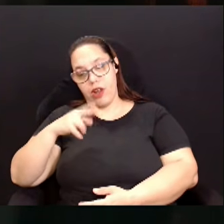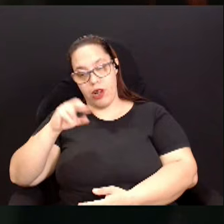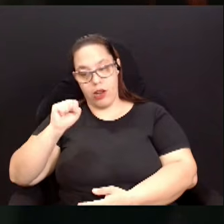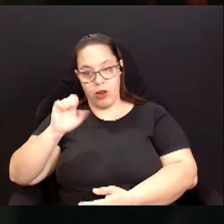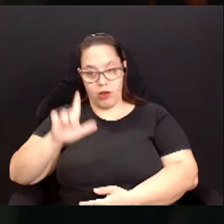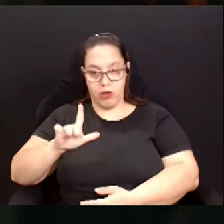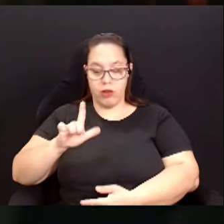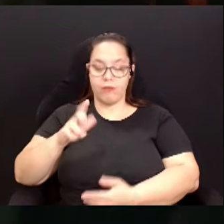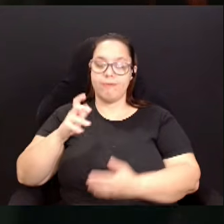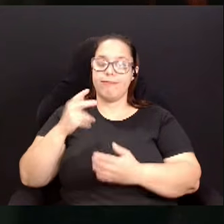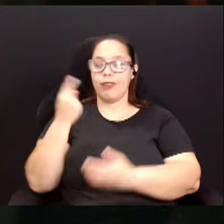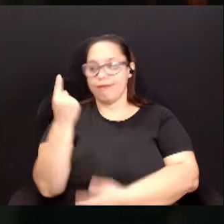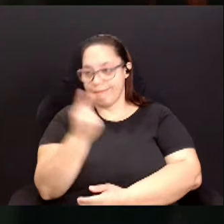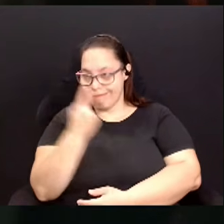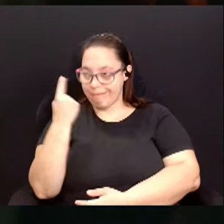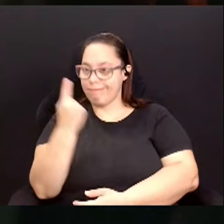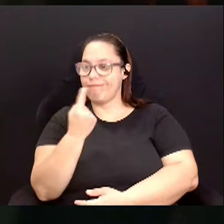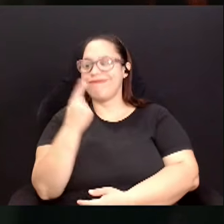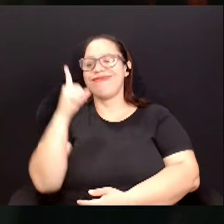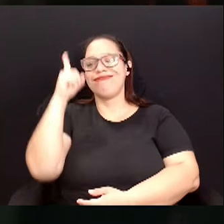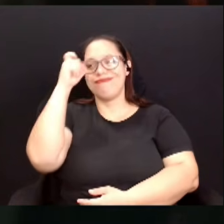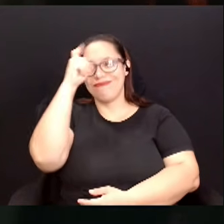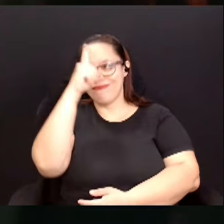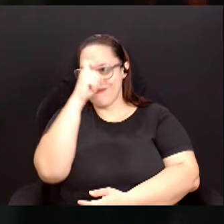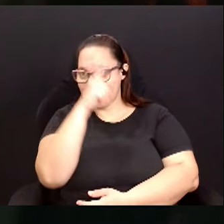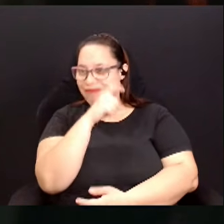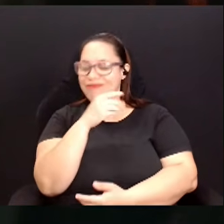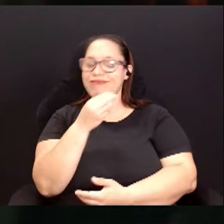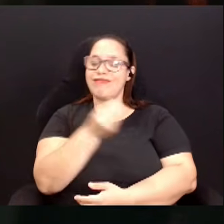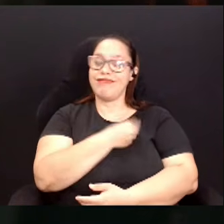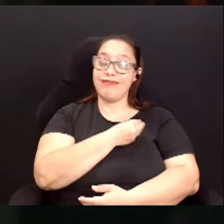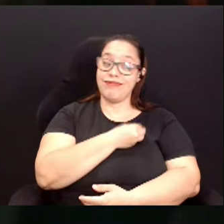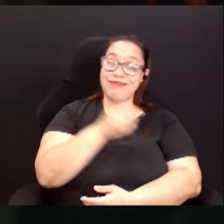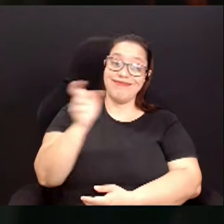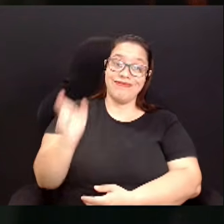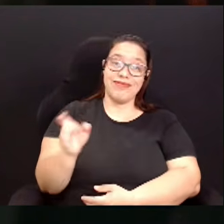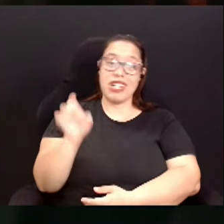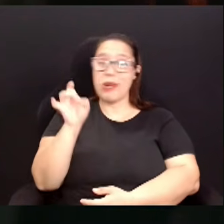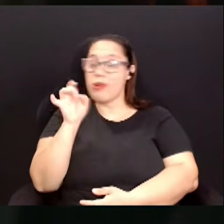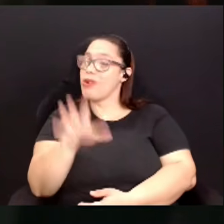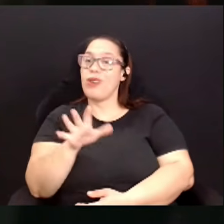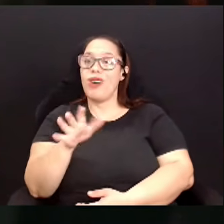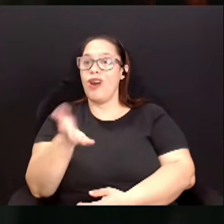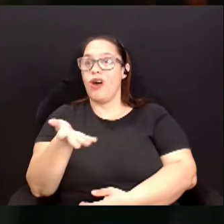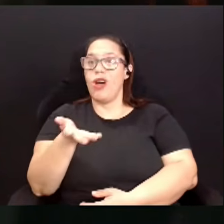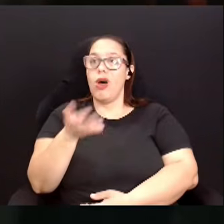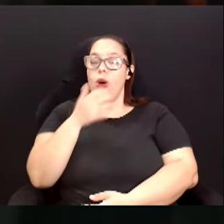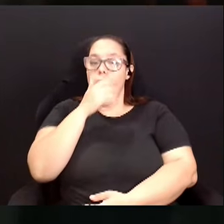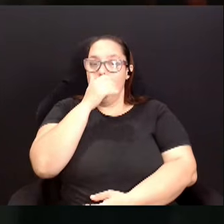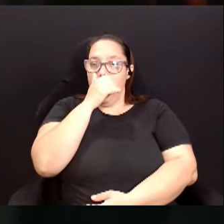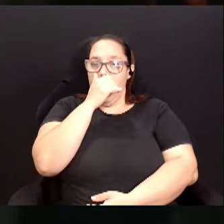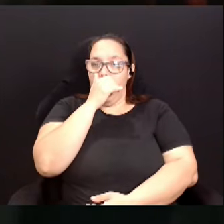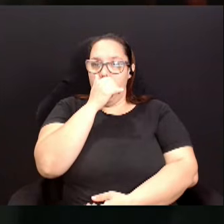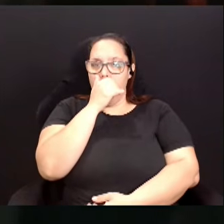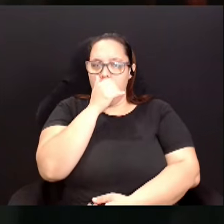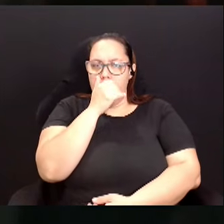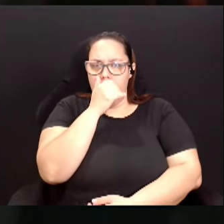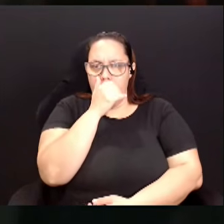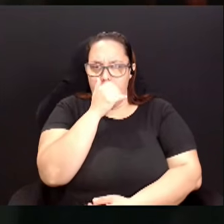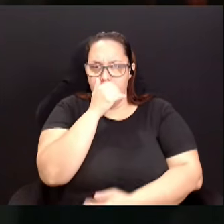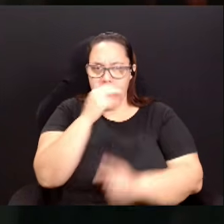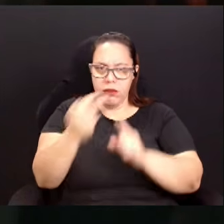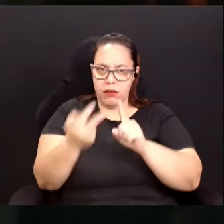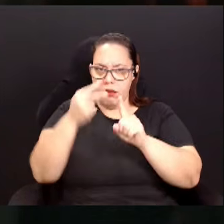sozinha, porque é difícil, né, conviver com uma pessoa assim, só que o olhar da psicologia traz algo bem profundo, porque a